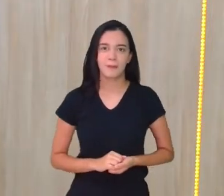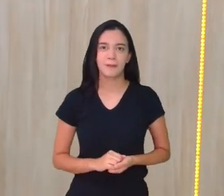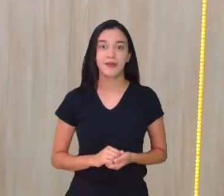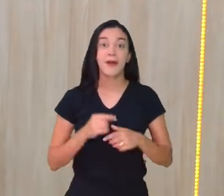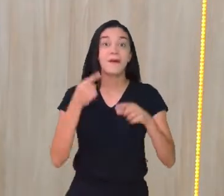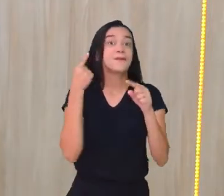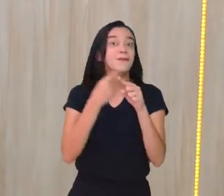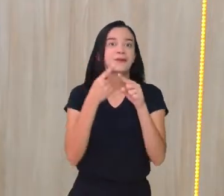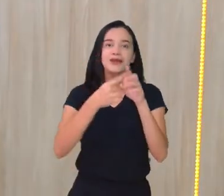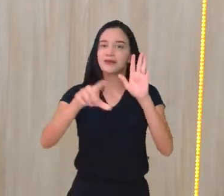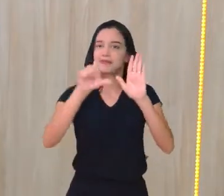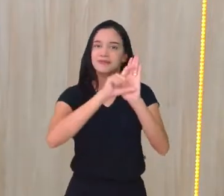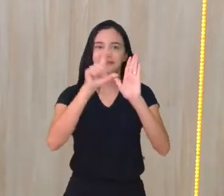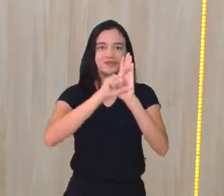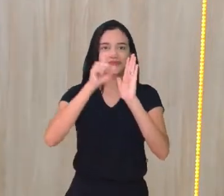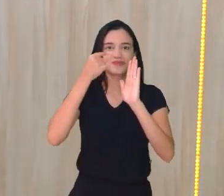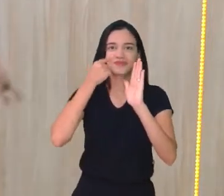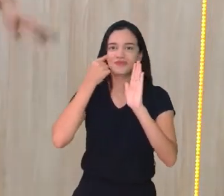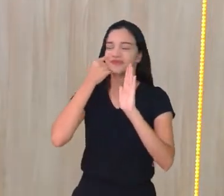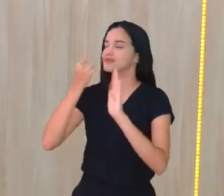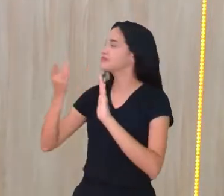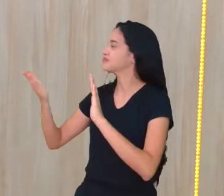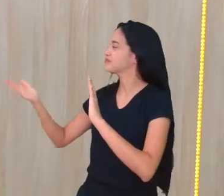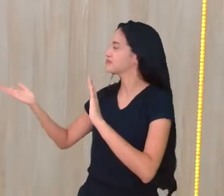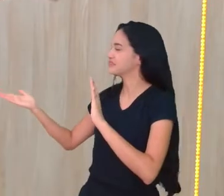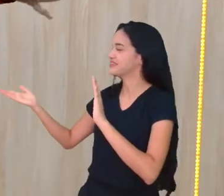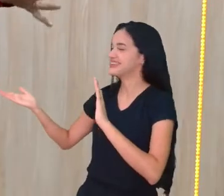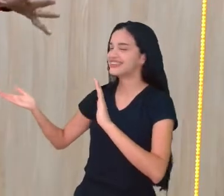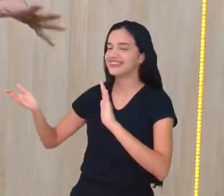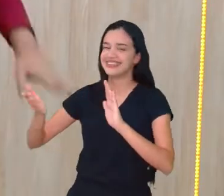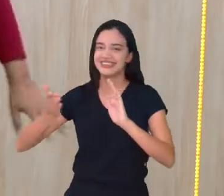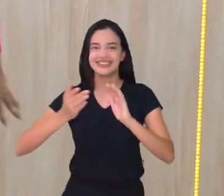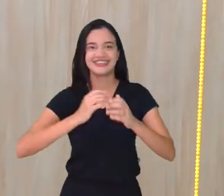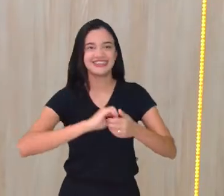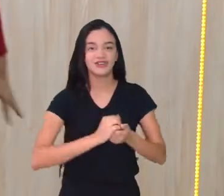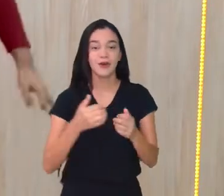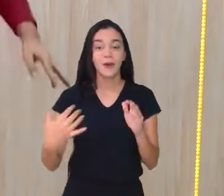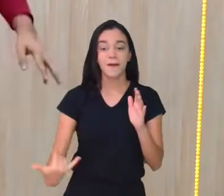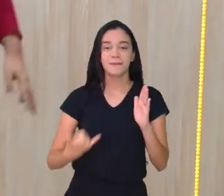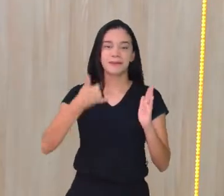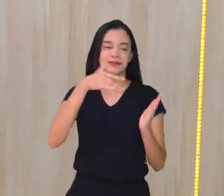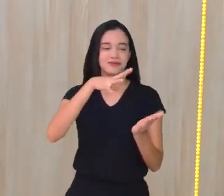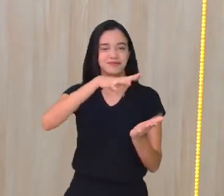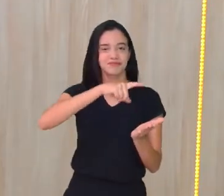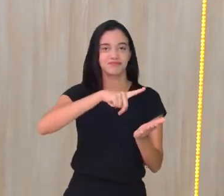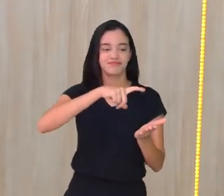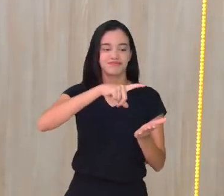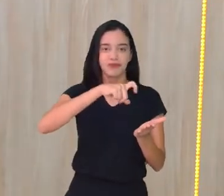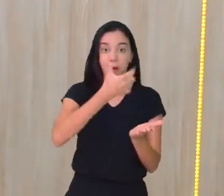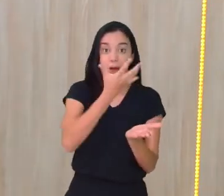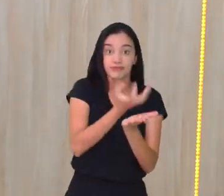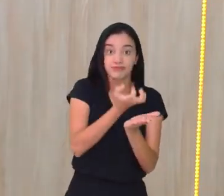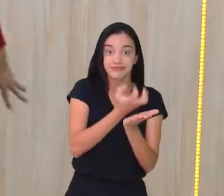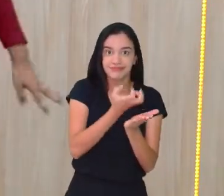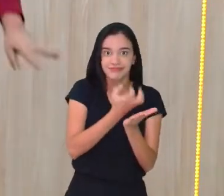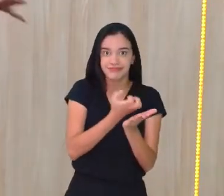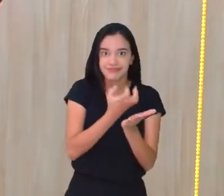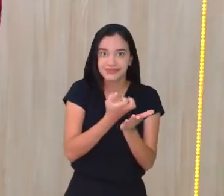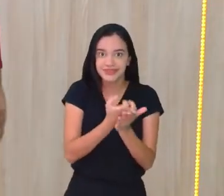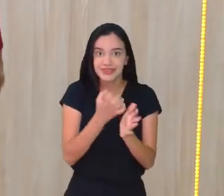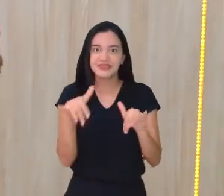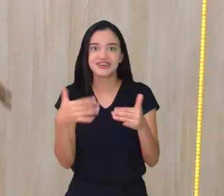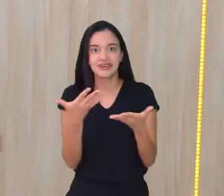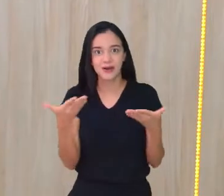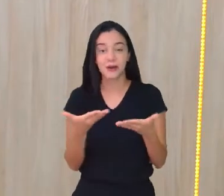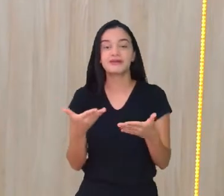QR Code aí na sua tela, para você posicionar a câmera do seu celular. Vamos ver se aguenta, meia hora, vê se